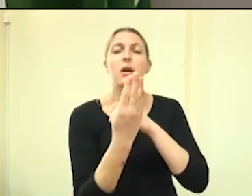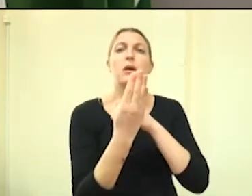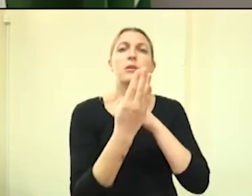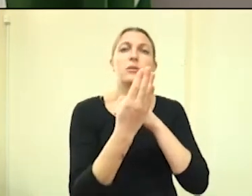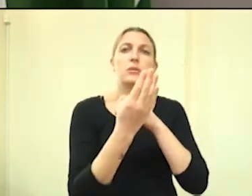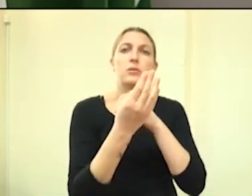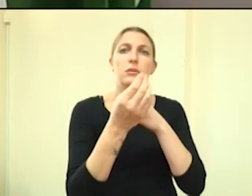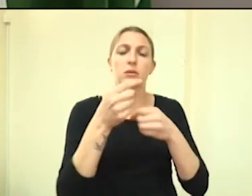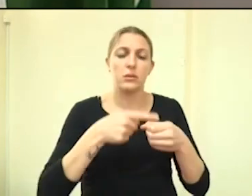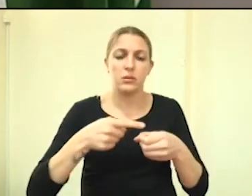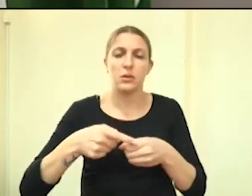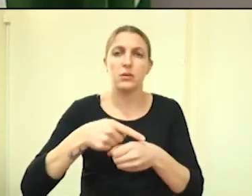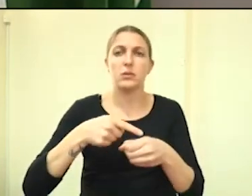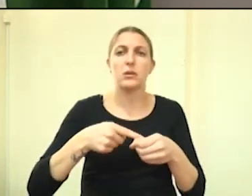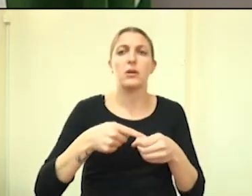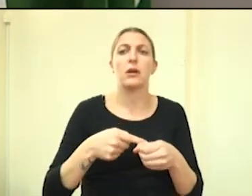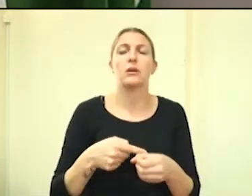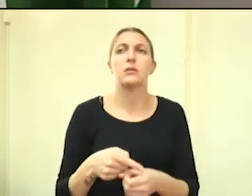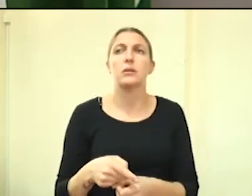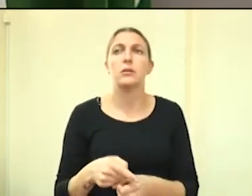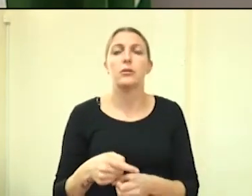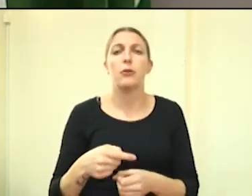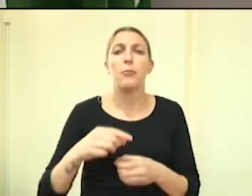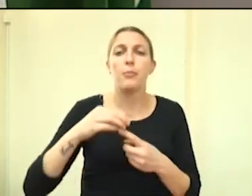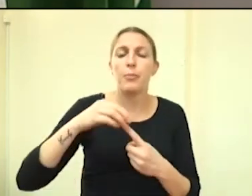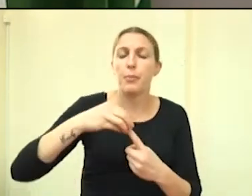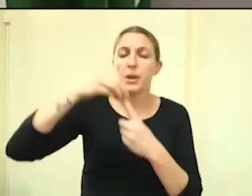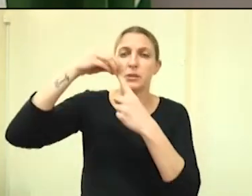e principalmente essa parte turística da nossa